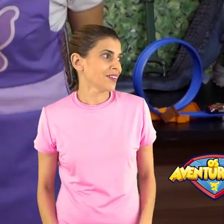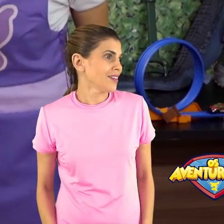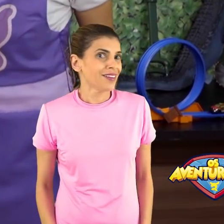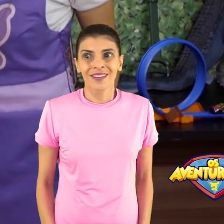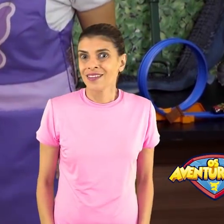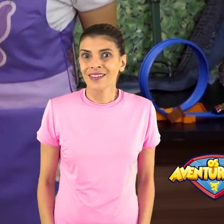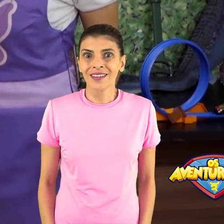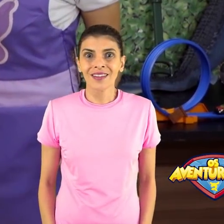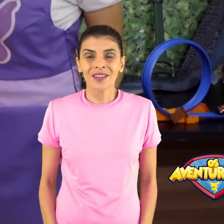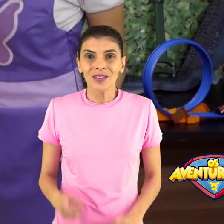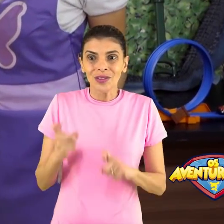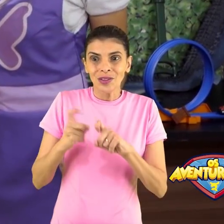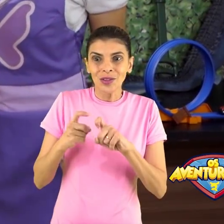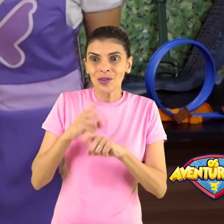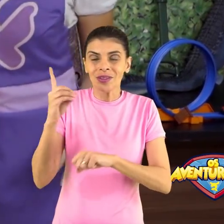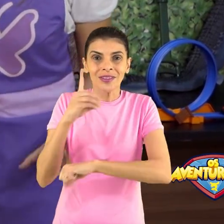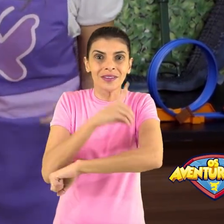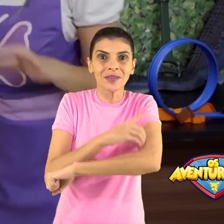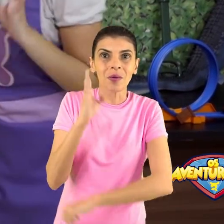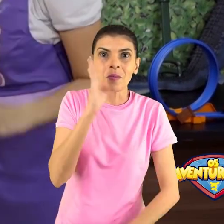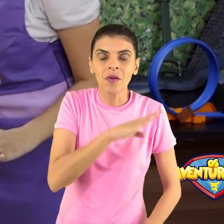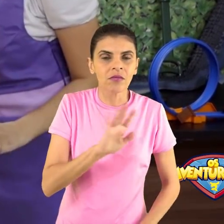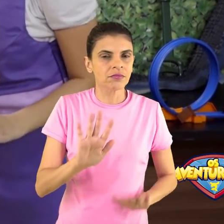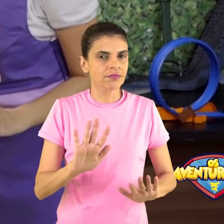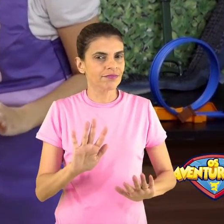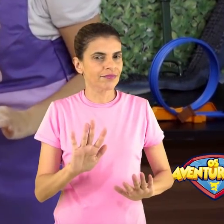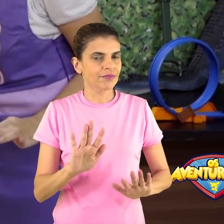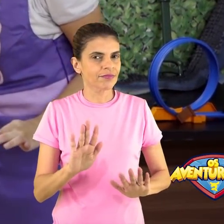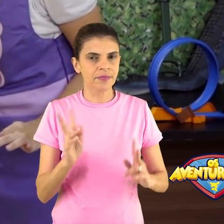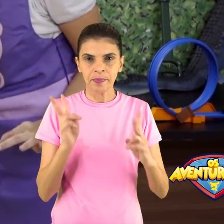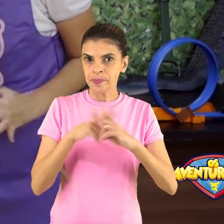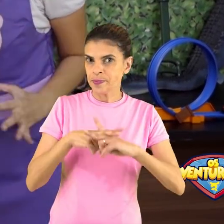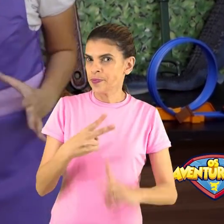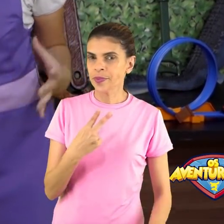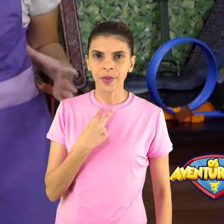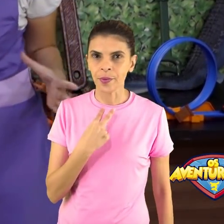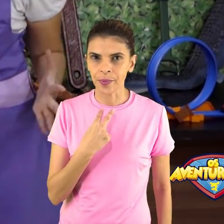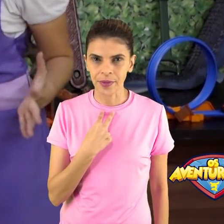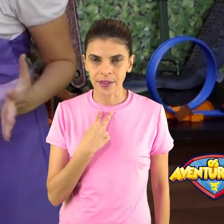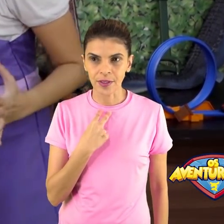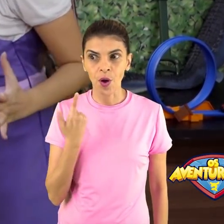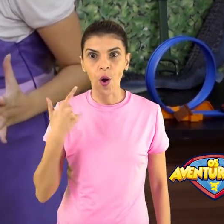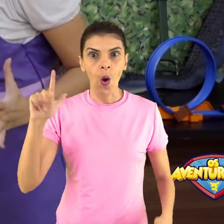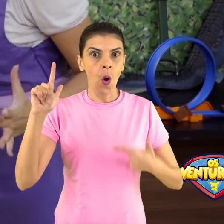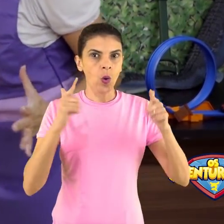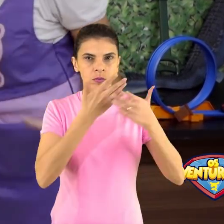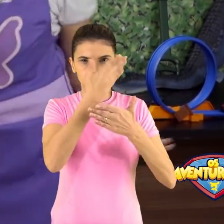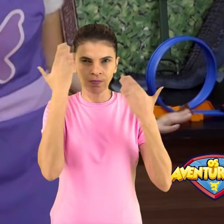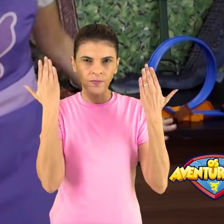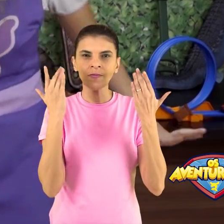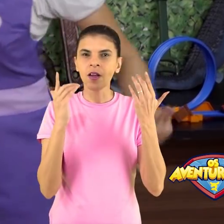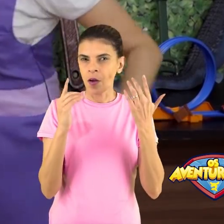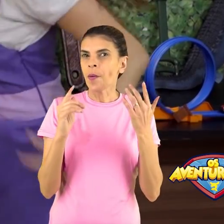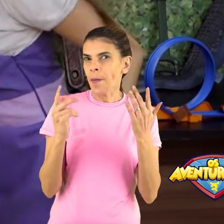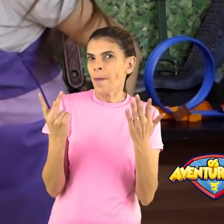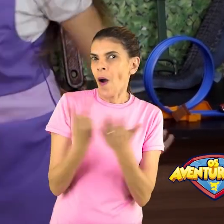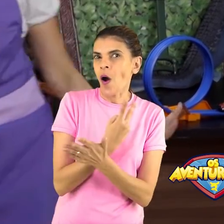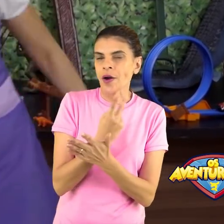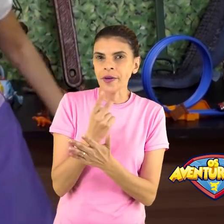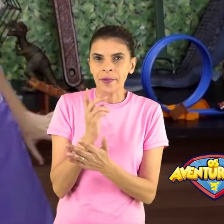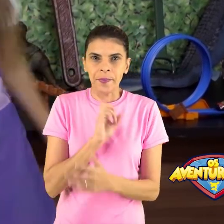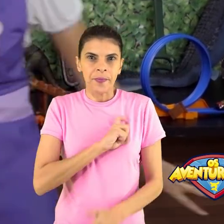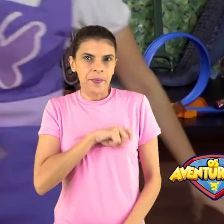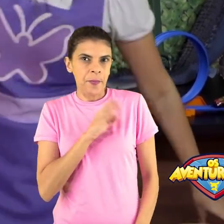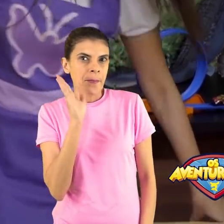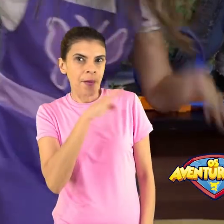Alice, é o Dr. Dinomal. E agora? Não podemos brigar com ele aqui. Outros vilões podem aparecer. Se